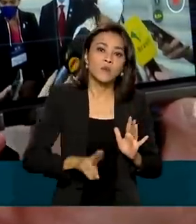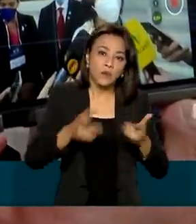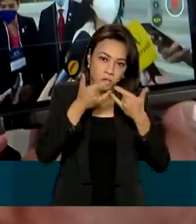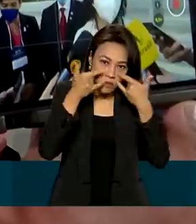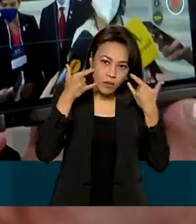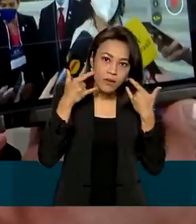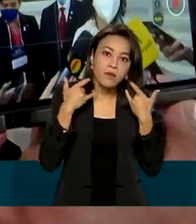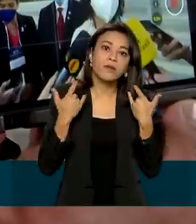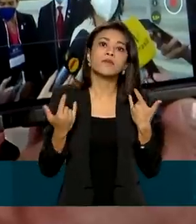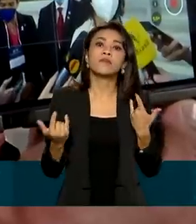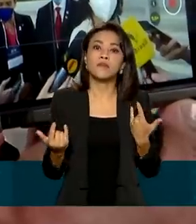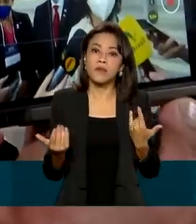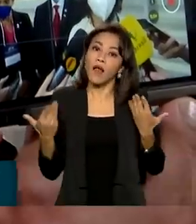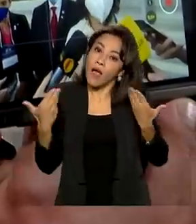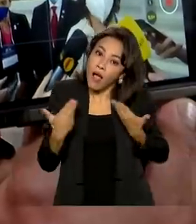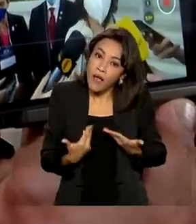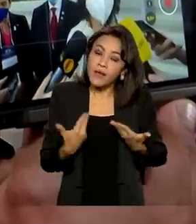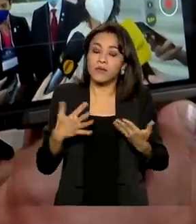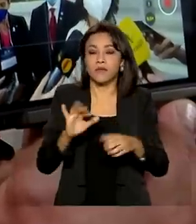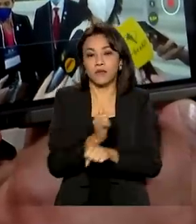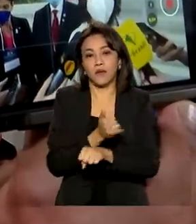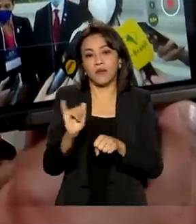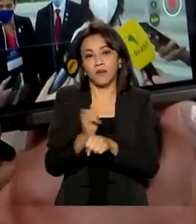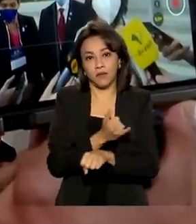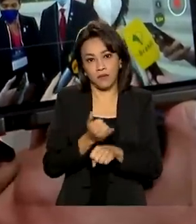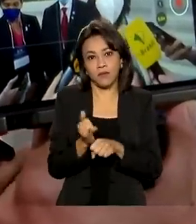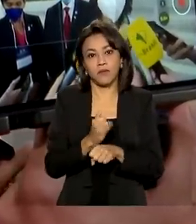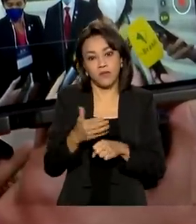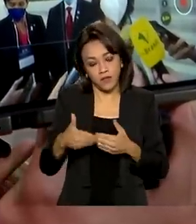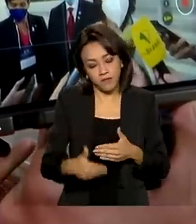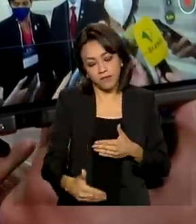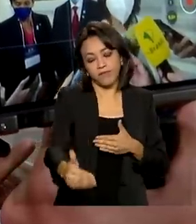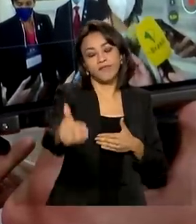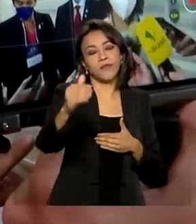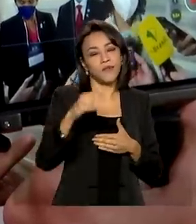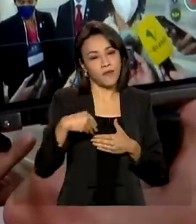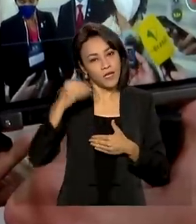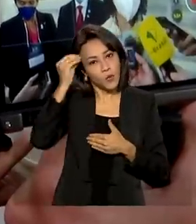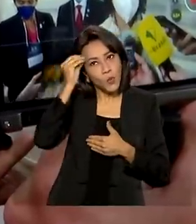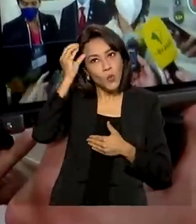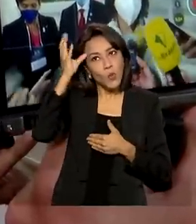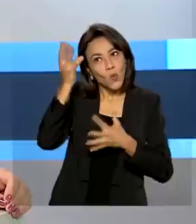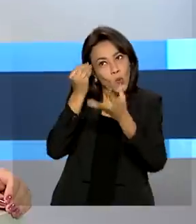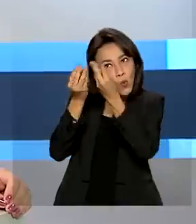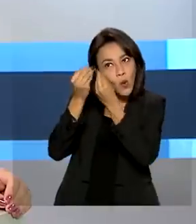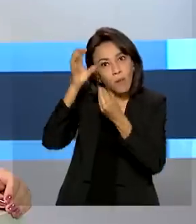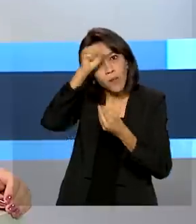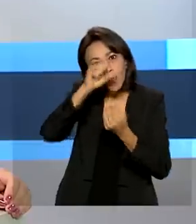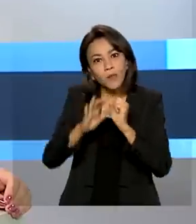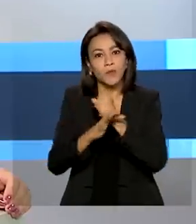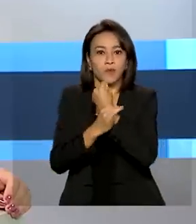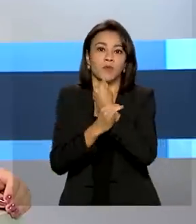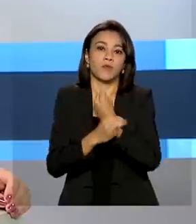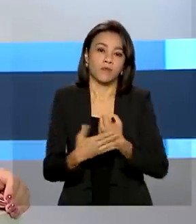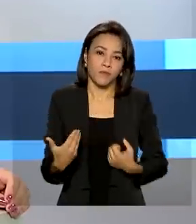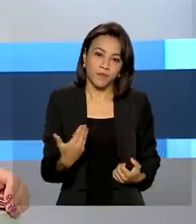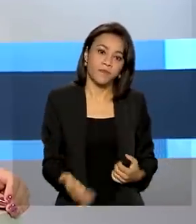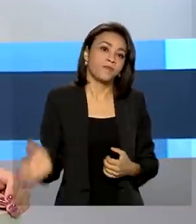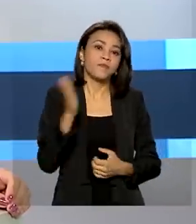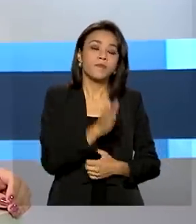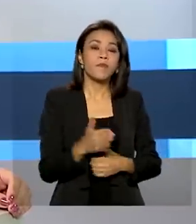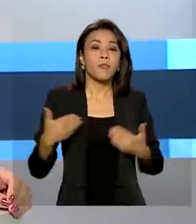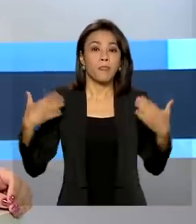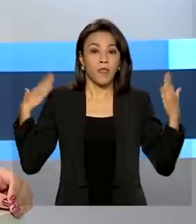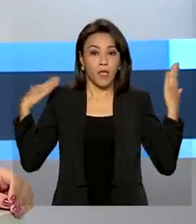máscaras, enfim, são medidas que vão sendo tomadas à medida que o conhecimento se estabelece. A Marinha do